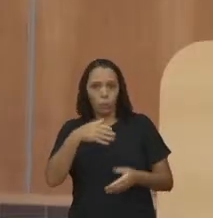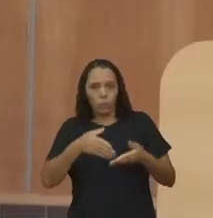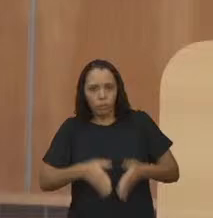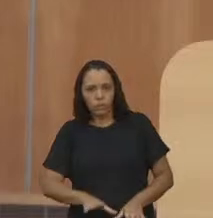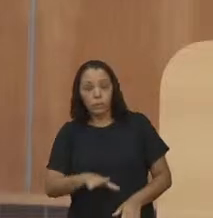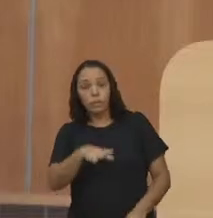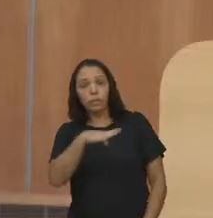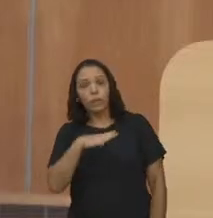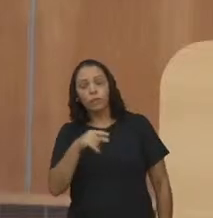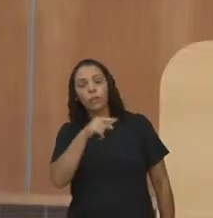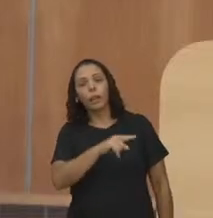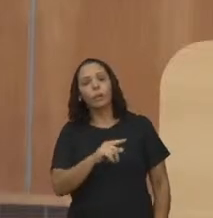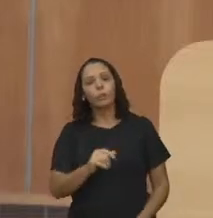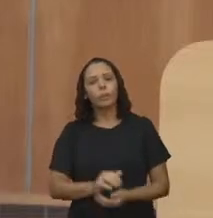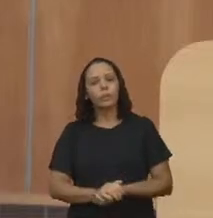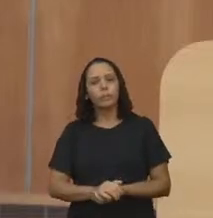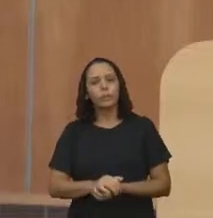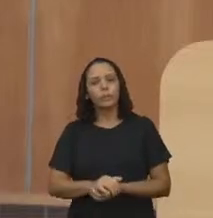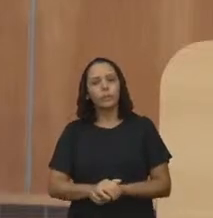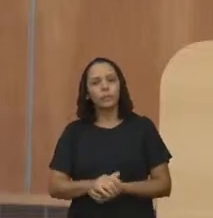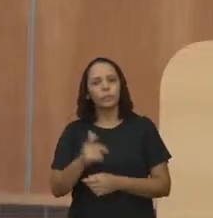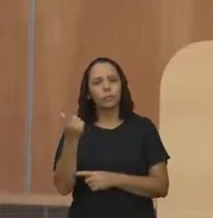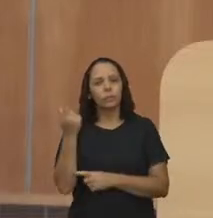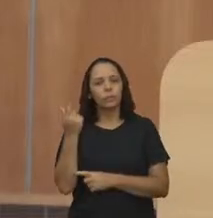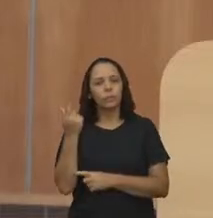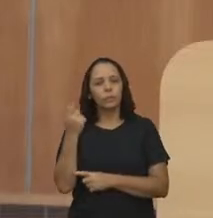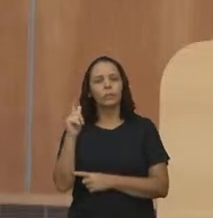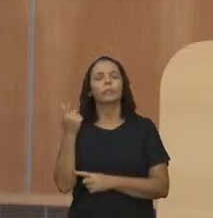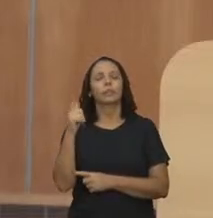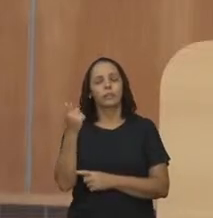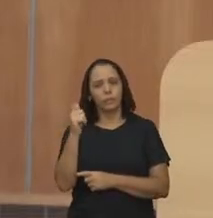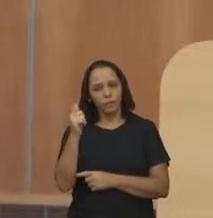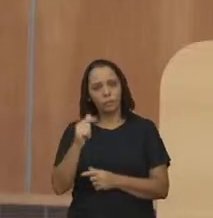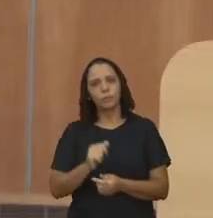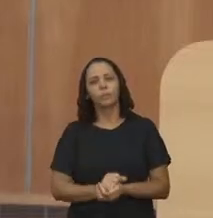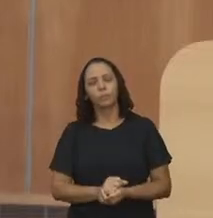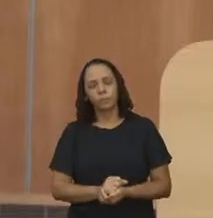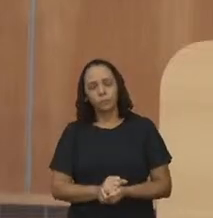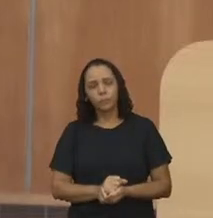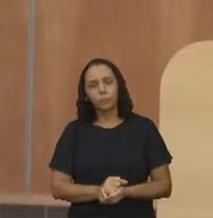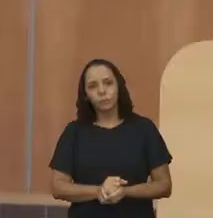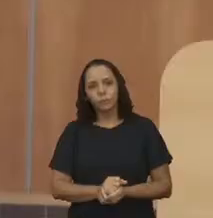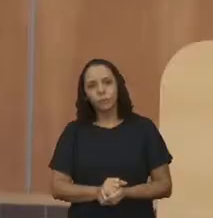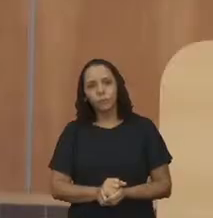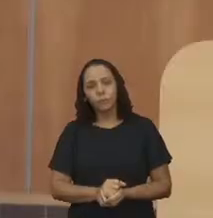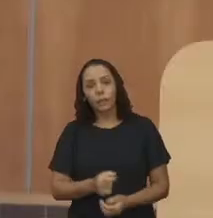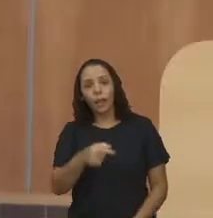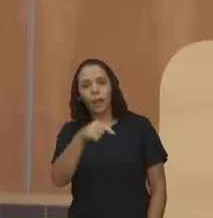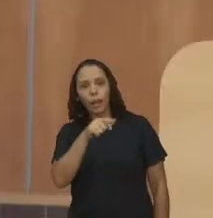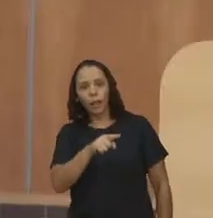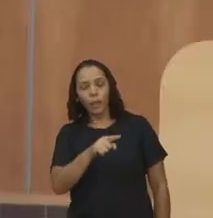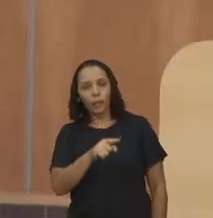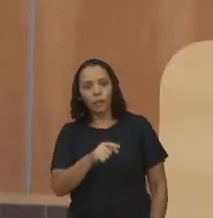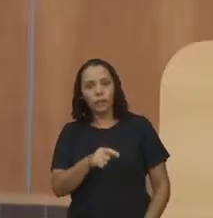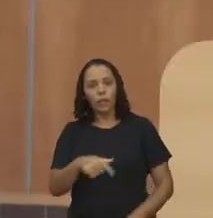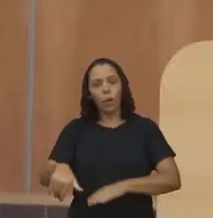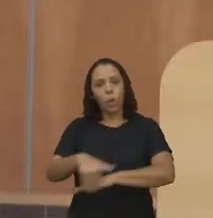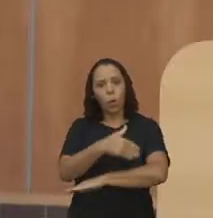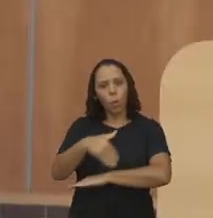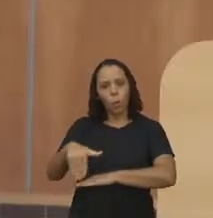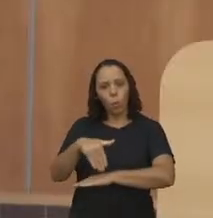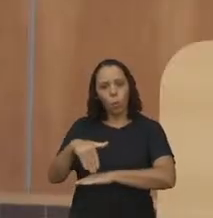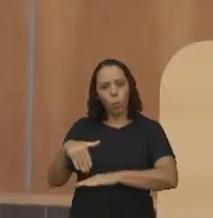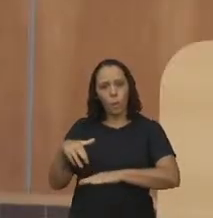aí, 126 anos, comemorou essa semana aí, mas Guararema, Caraguatatuba, você vai e coloca o pé na faixa de pedestre, o